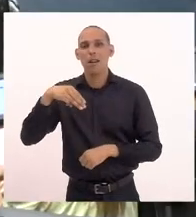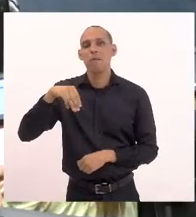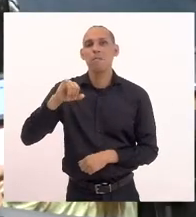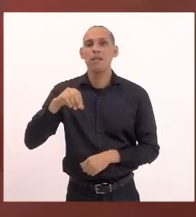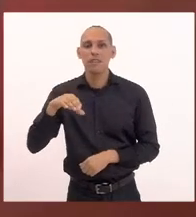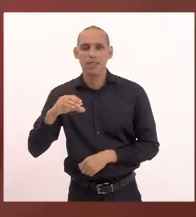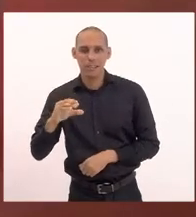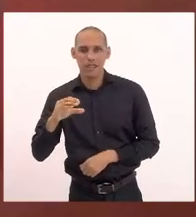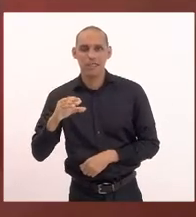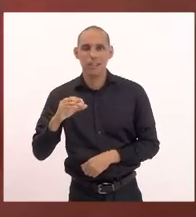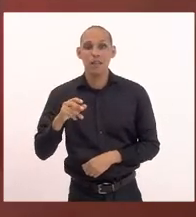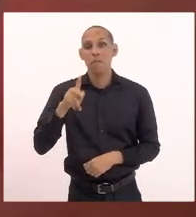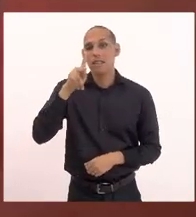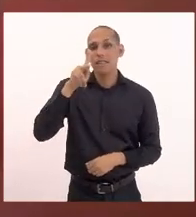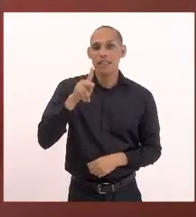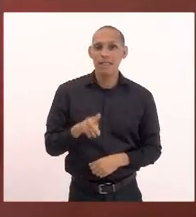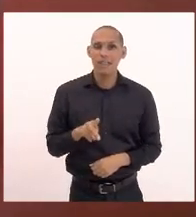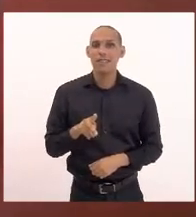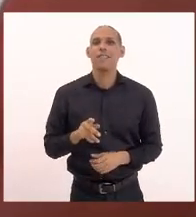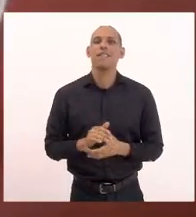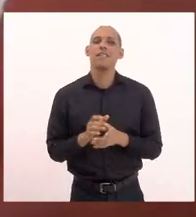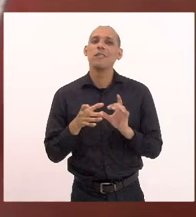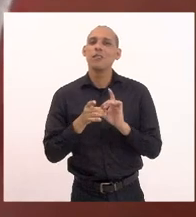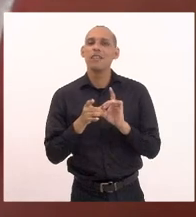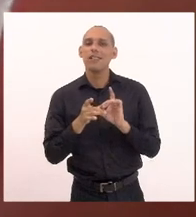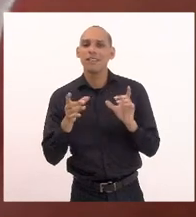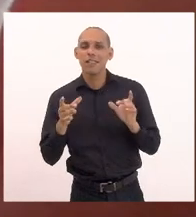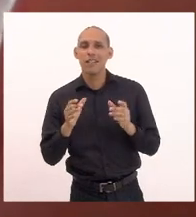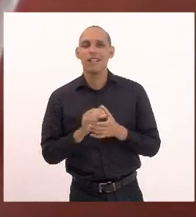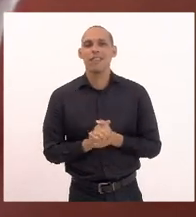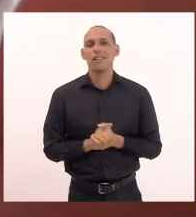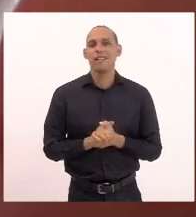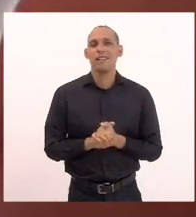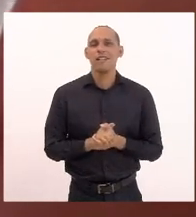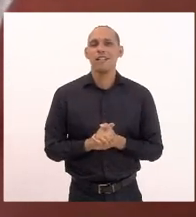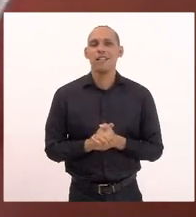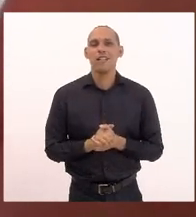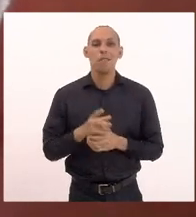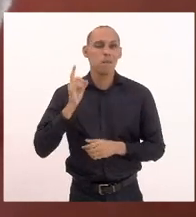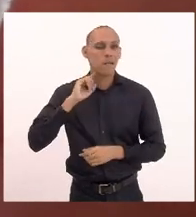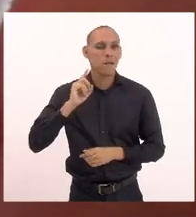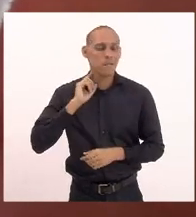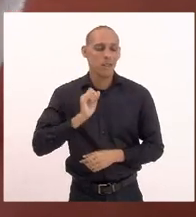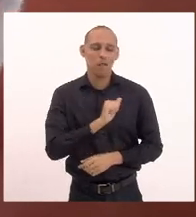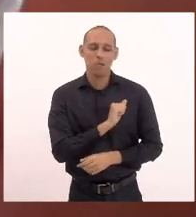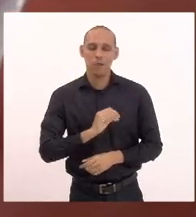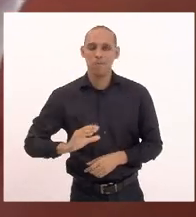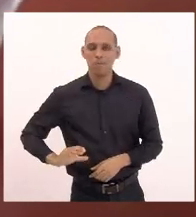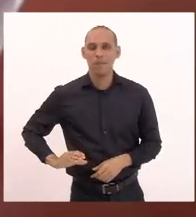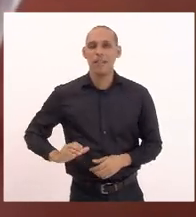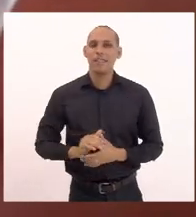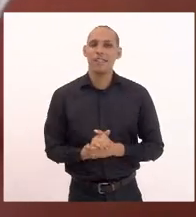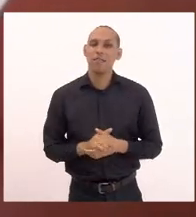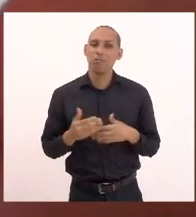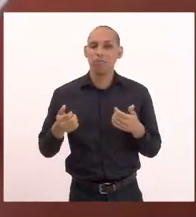Presidente democrático rubro-negro, André Siciliano. Bom, o parecer sobre o